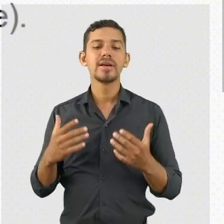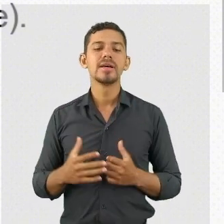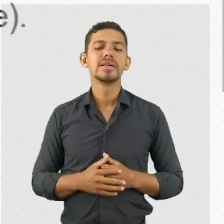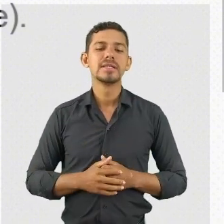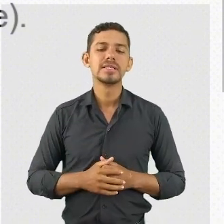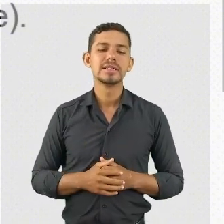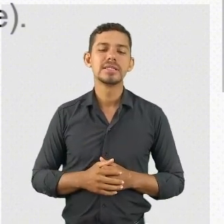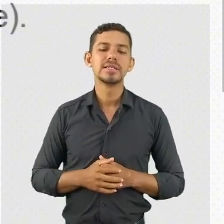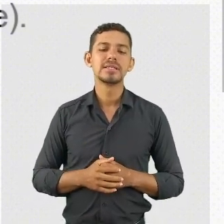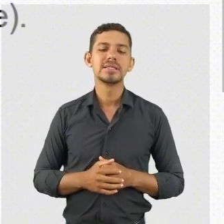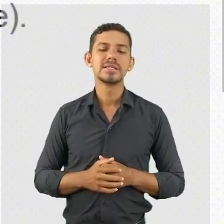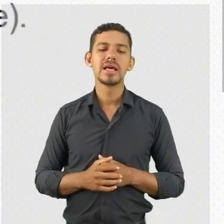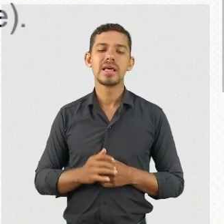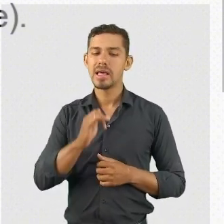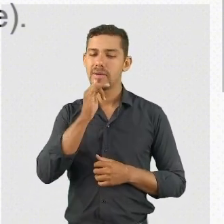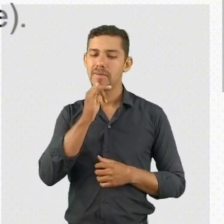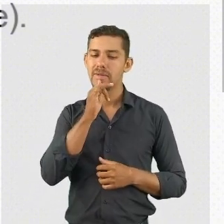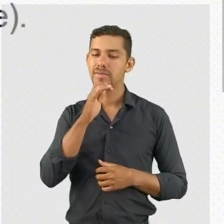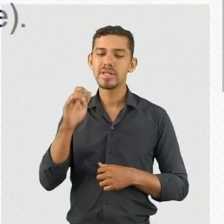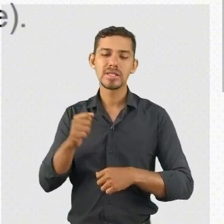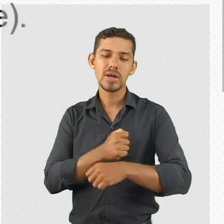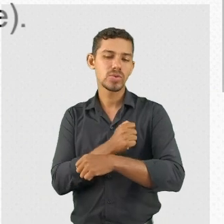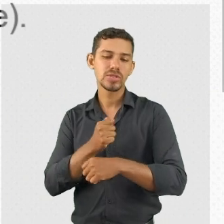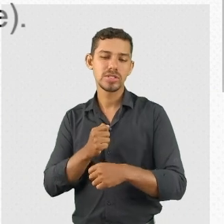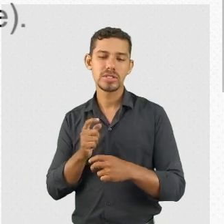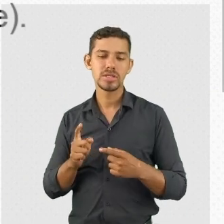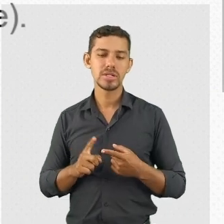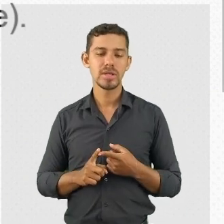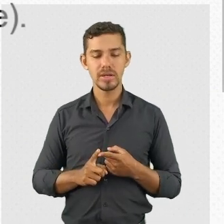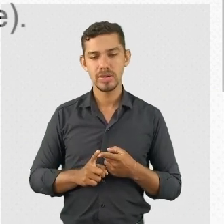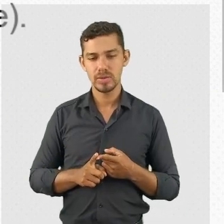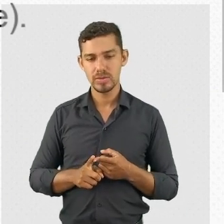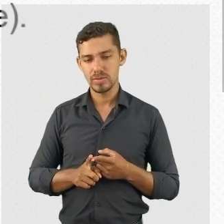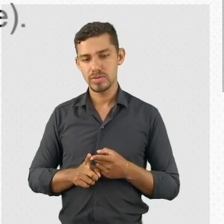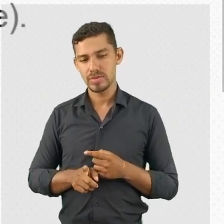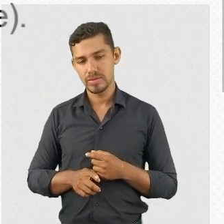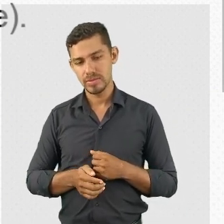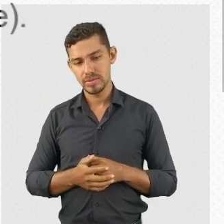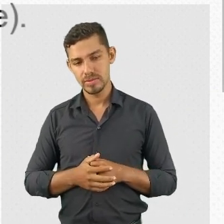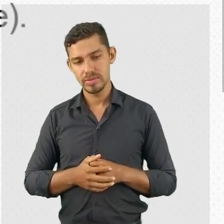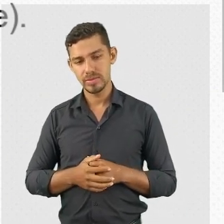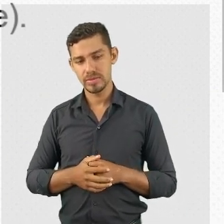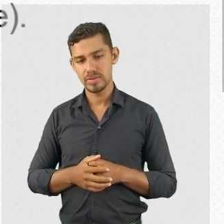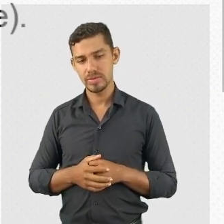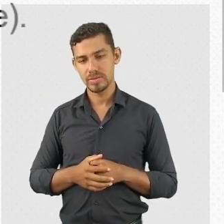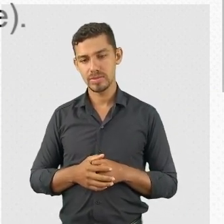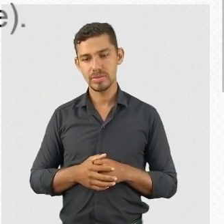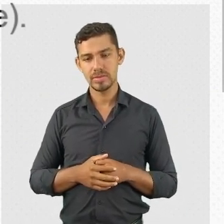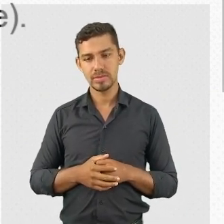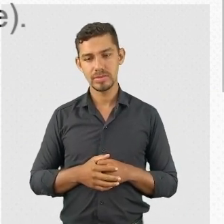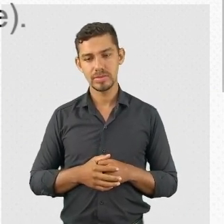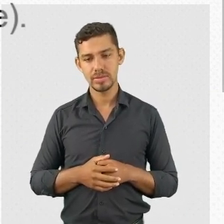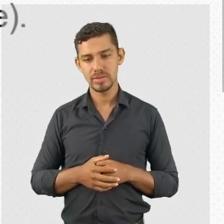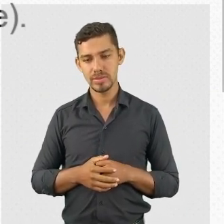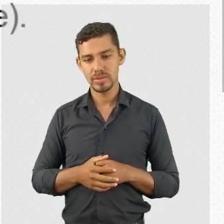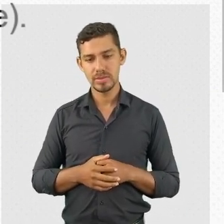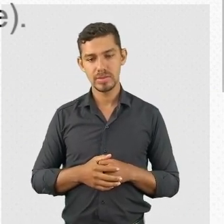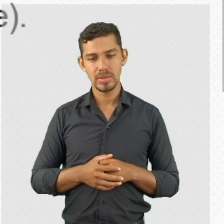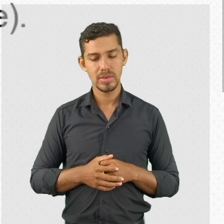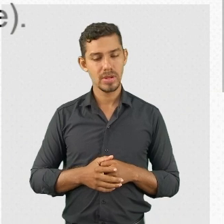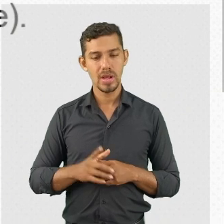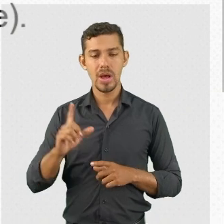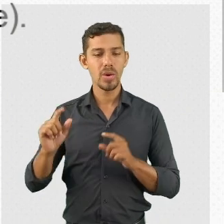que são aqueles utensílios da cozinha. Perishable items. O que é perishable? É aquilo que